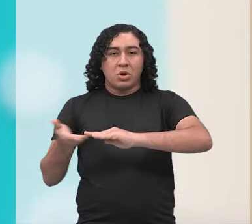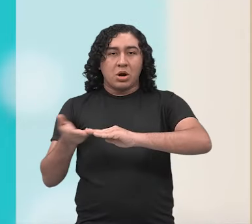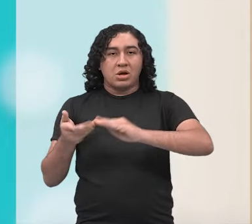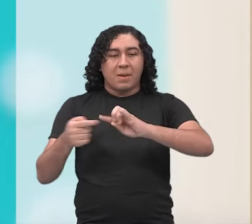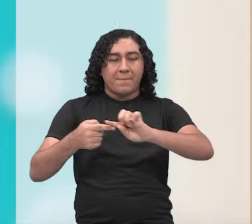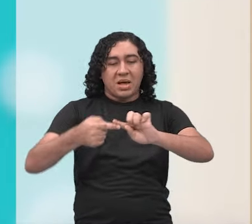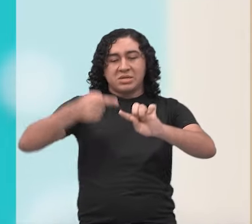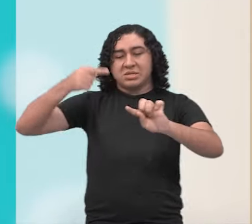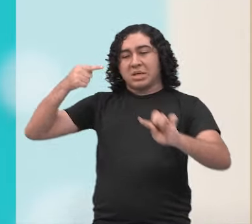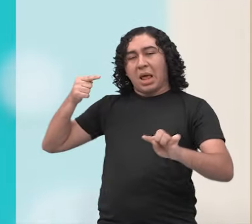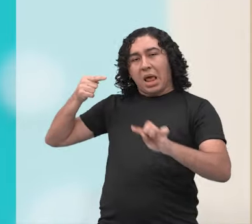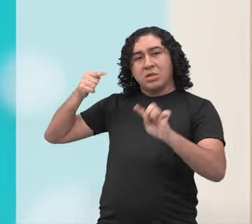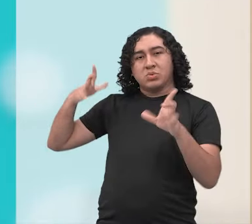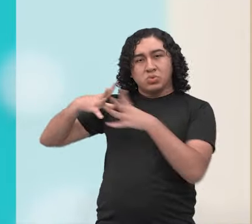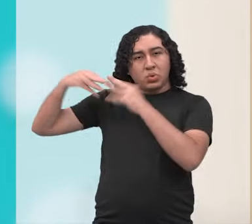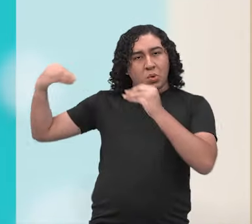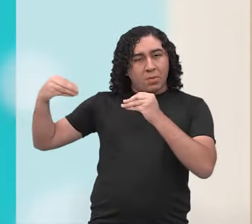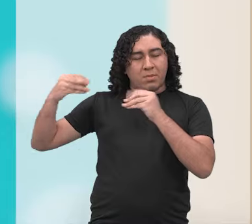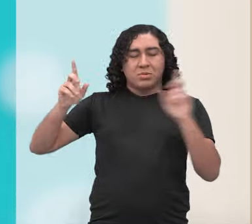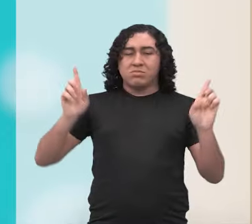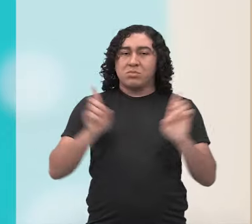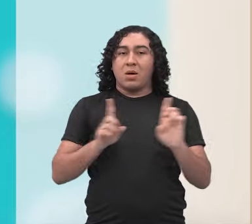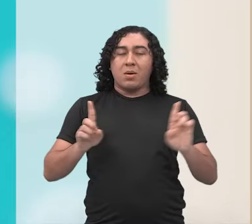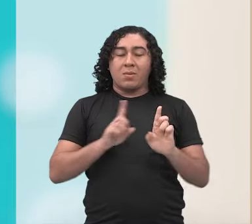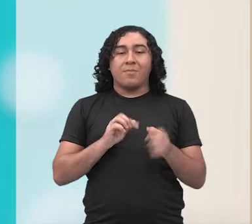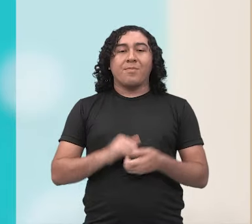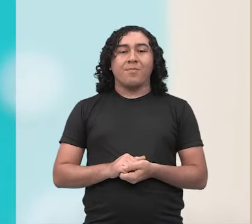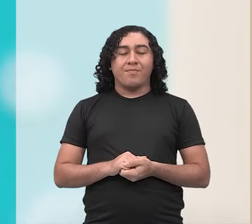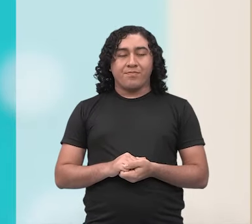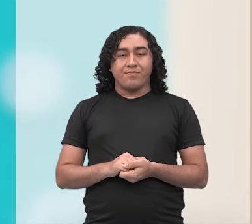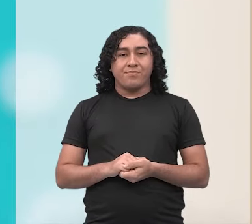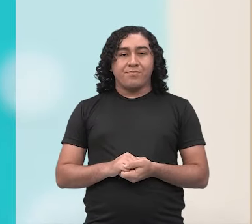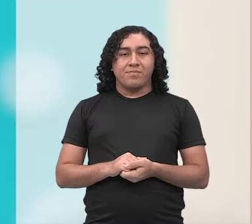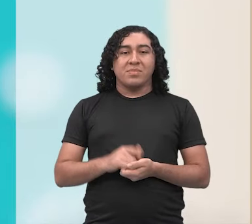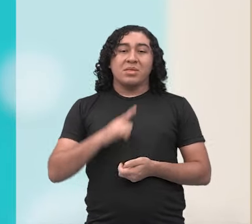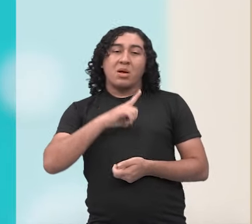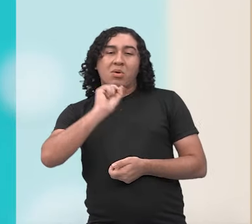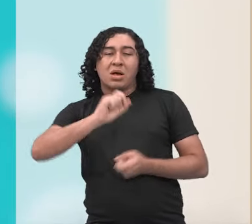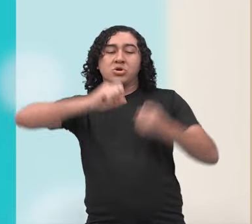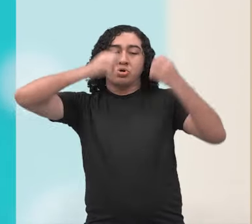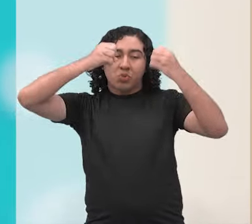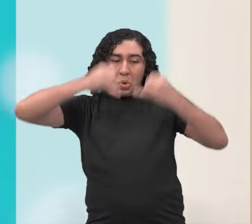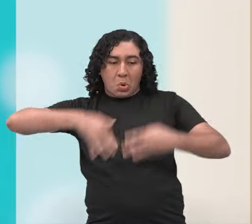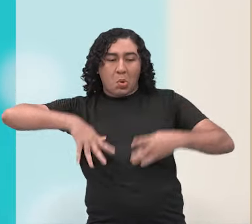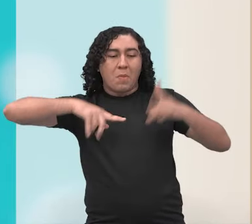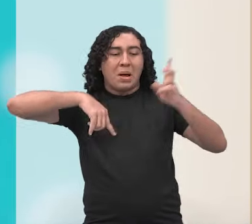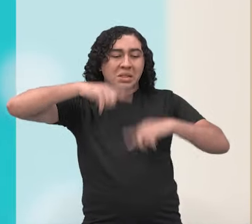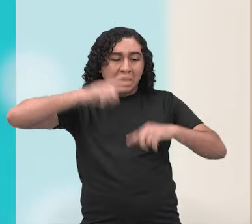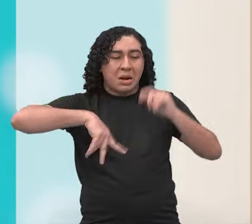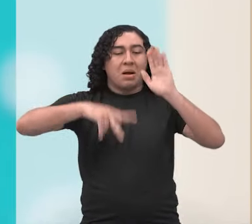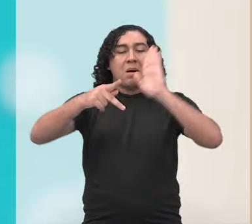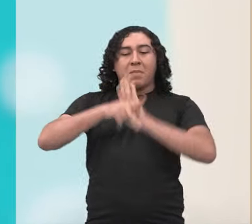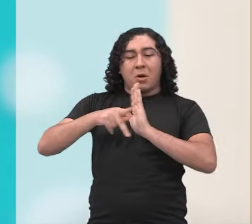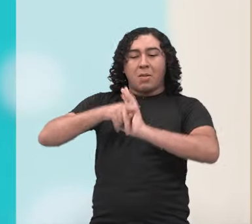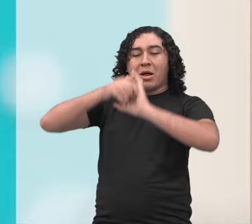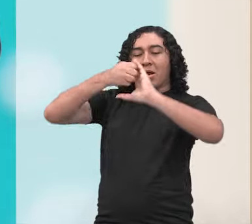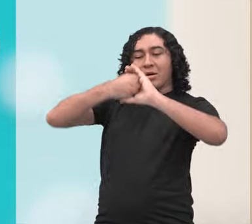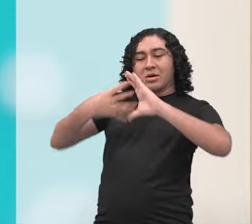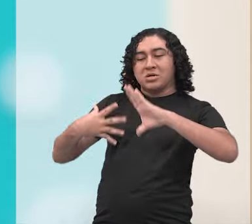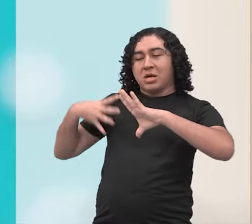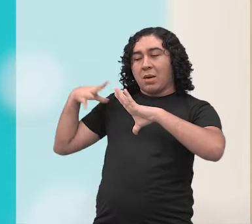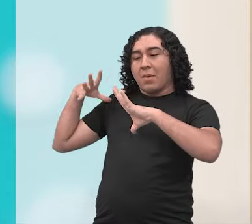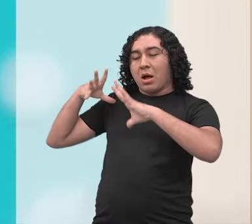passado, como nós vimos aí na obra, né? Ela trouxe a mastaba, trazendo elementos, trazendo